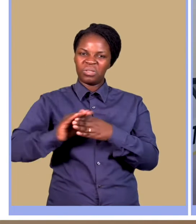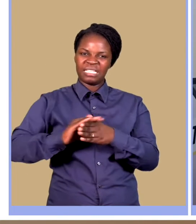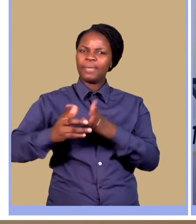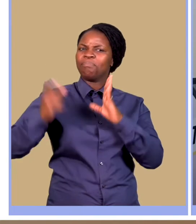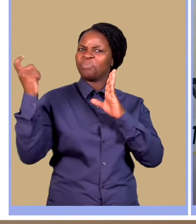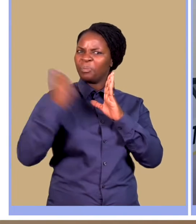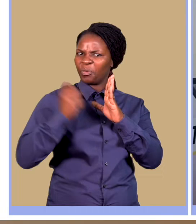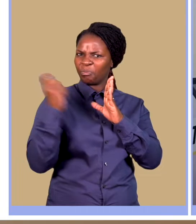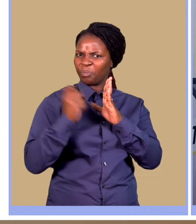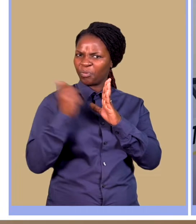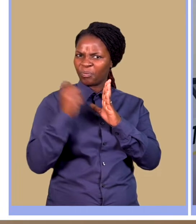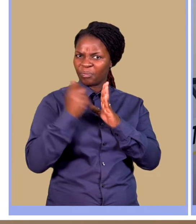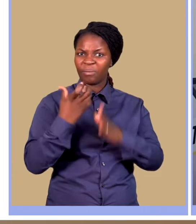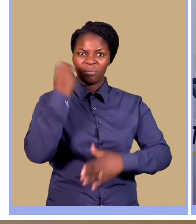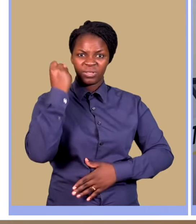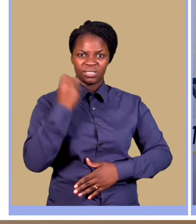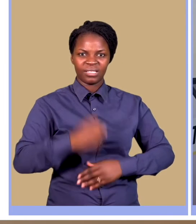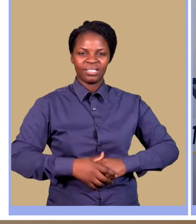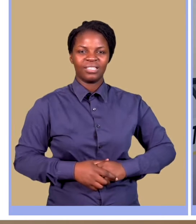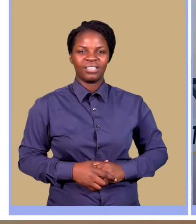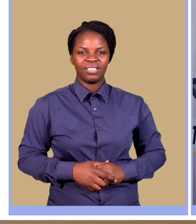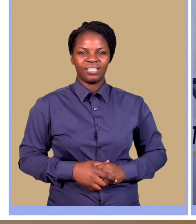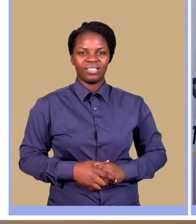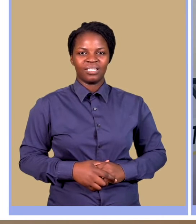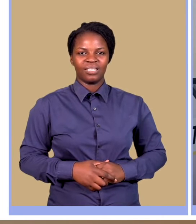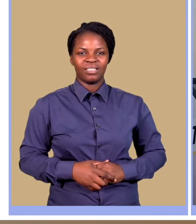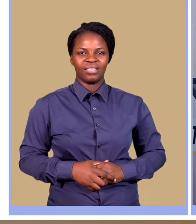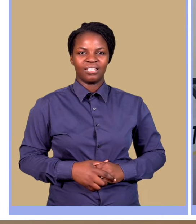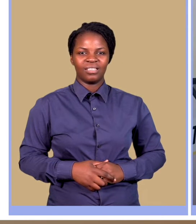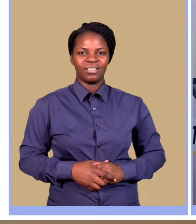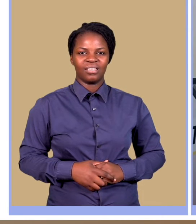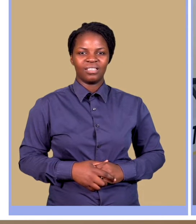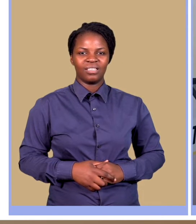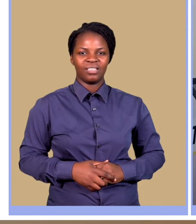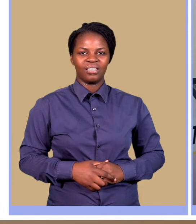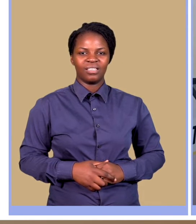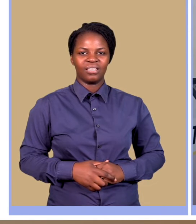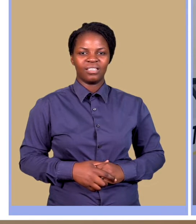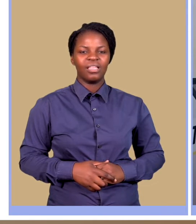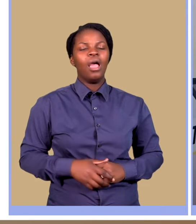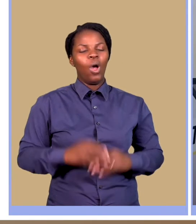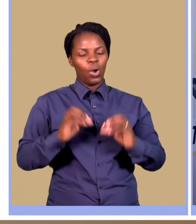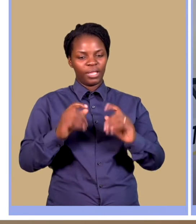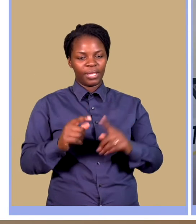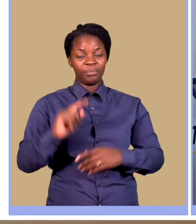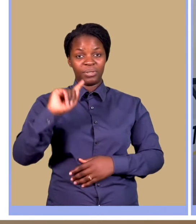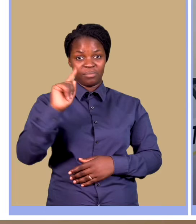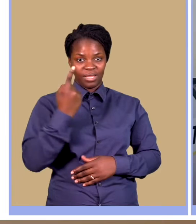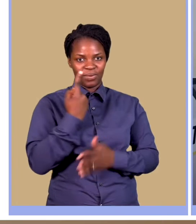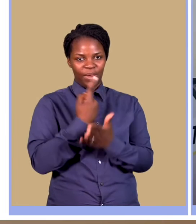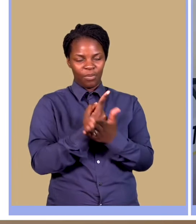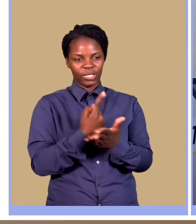limpas. Exato. Primeiro temos que adequar Moçambique à sua realidade. Moçambique está num período